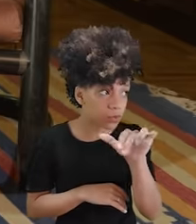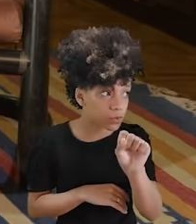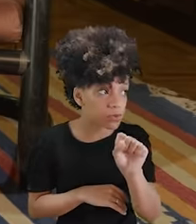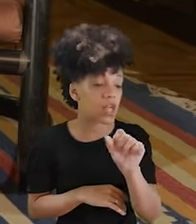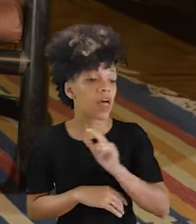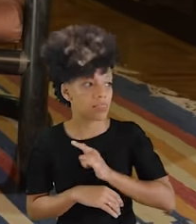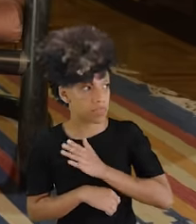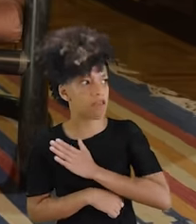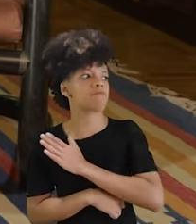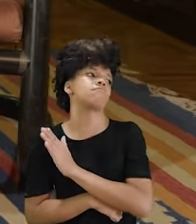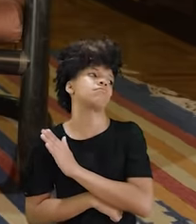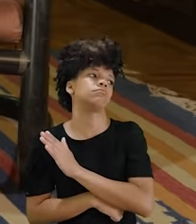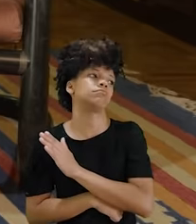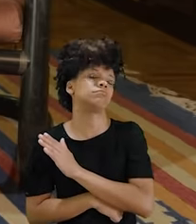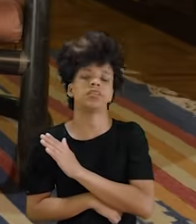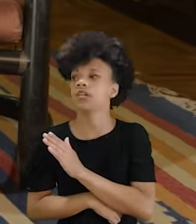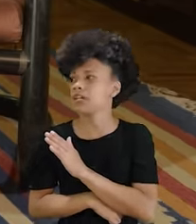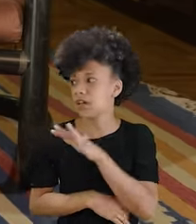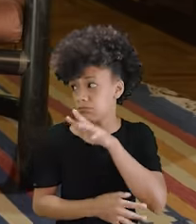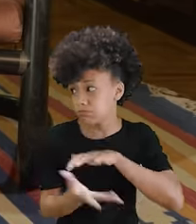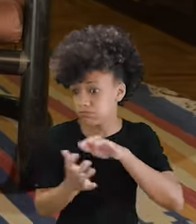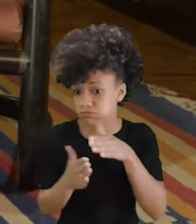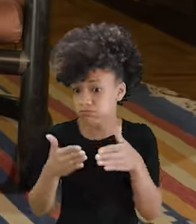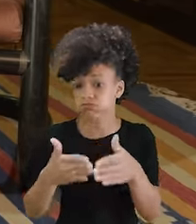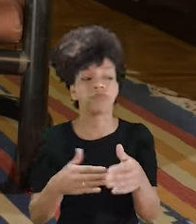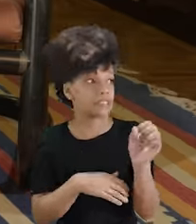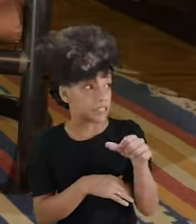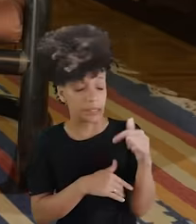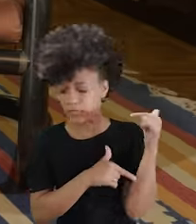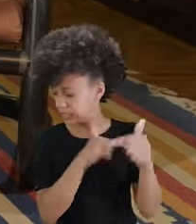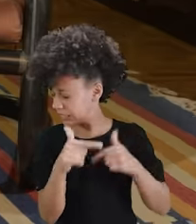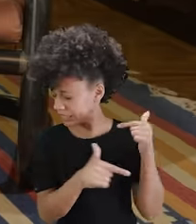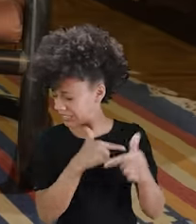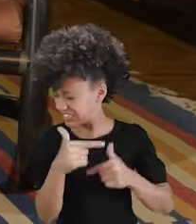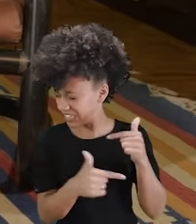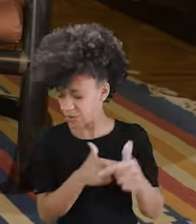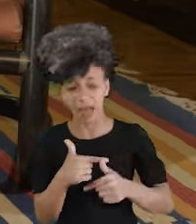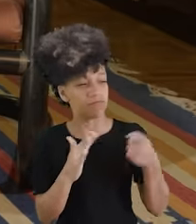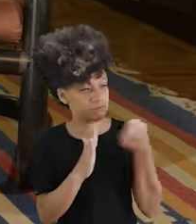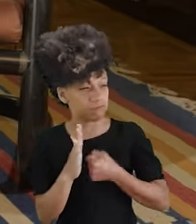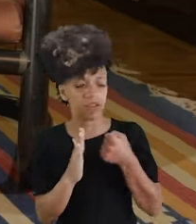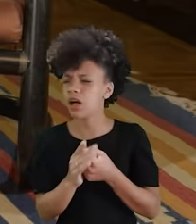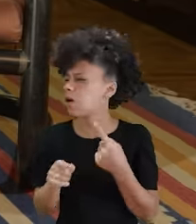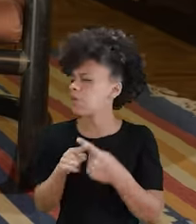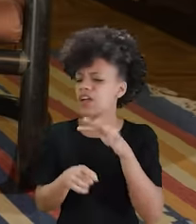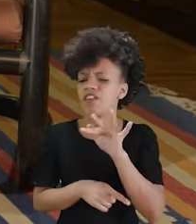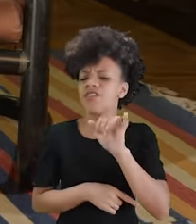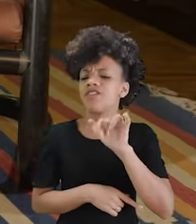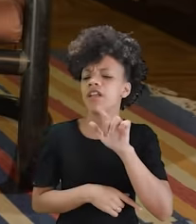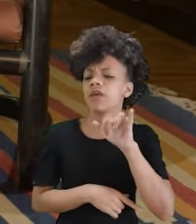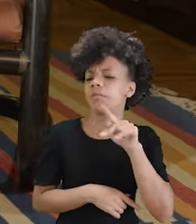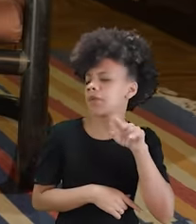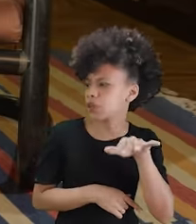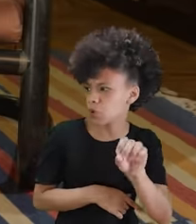passa por grandes discriminações e o que mais bomba aí na vida eles trabalho eles são raças O que é que tem